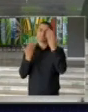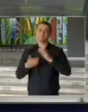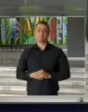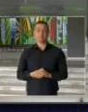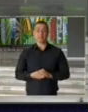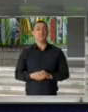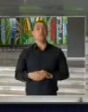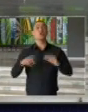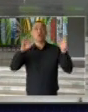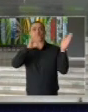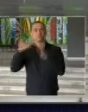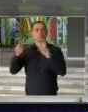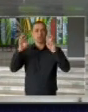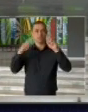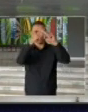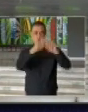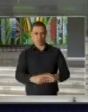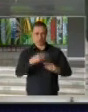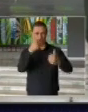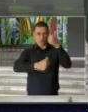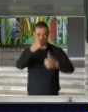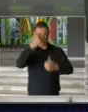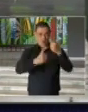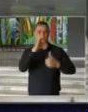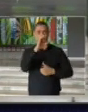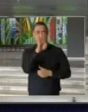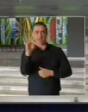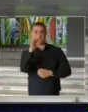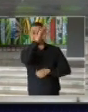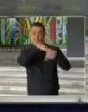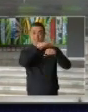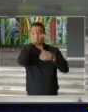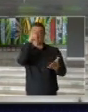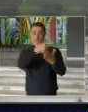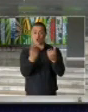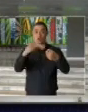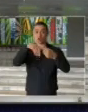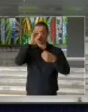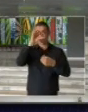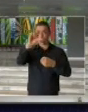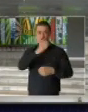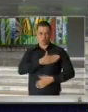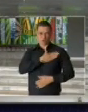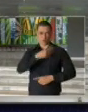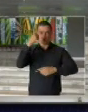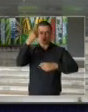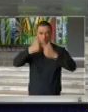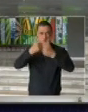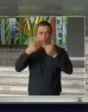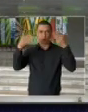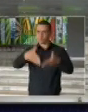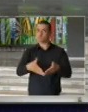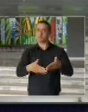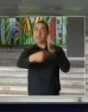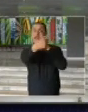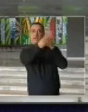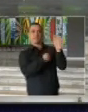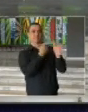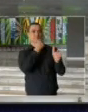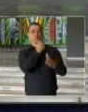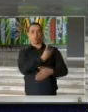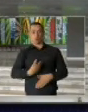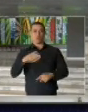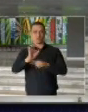Andrezinho, Distrinox, hein, Andrezinho? Tudo em EPI é Distrinox. O Demian França e o